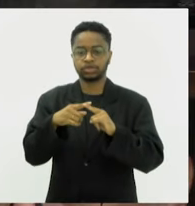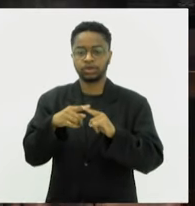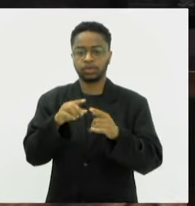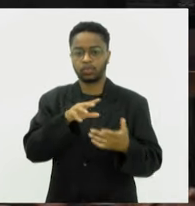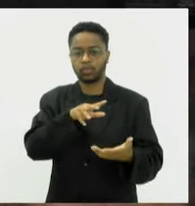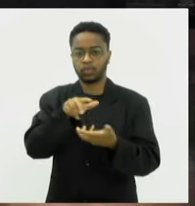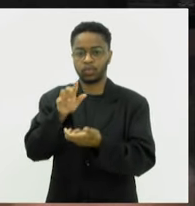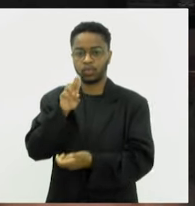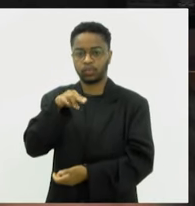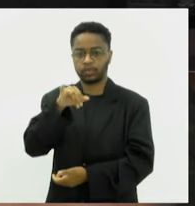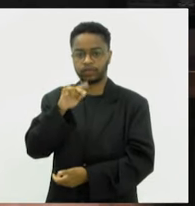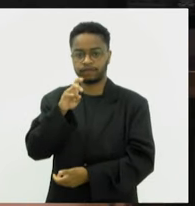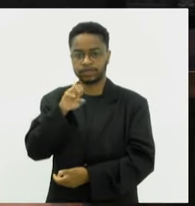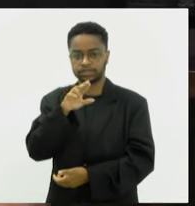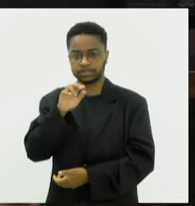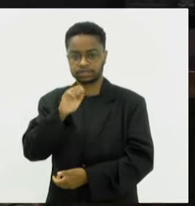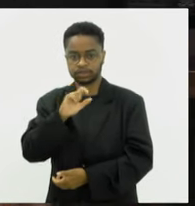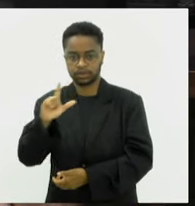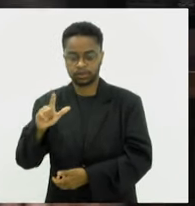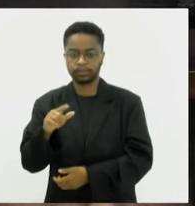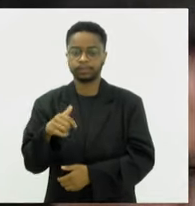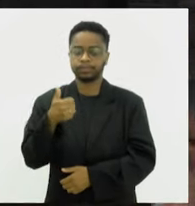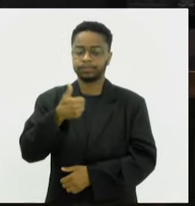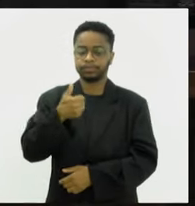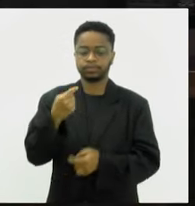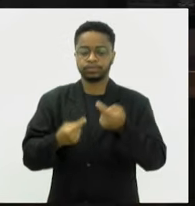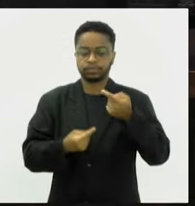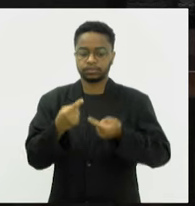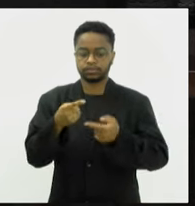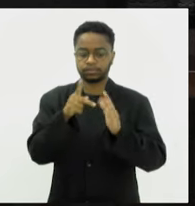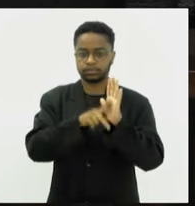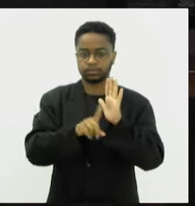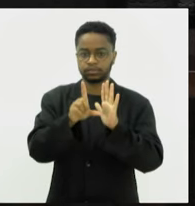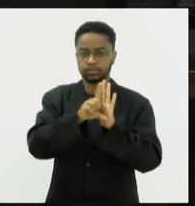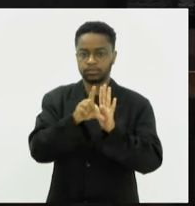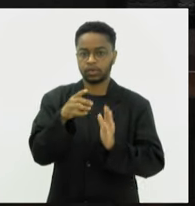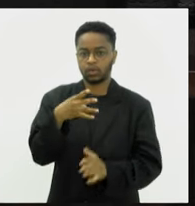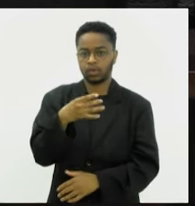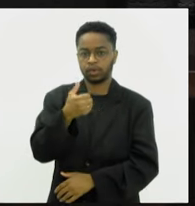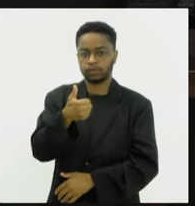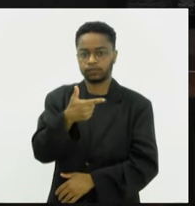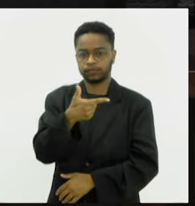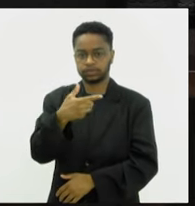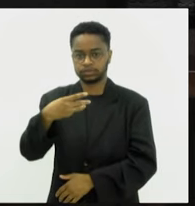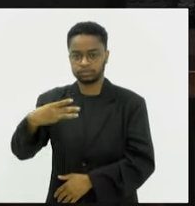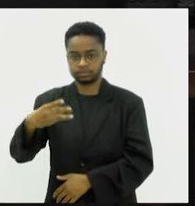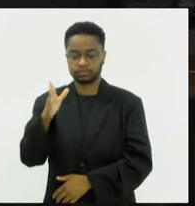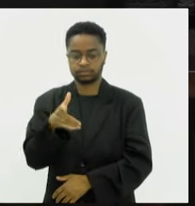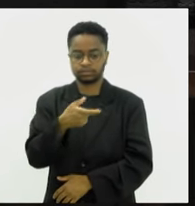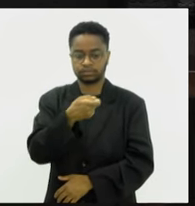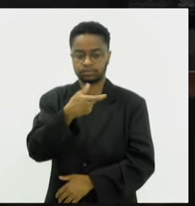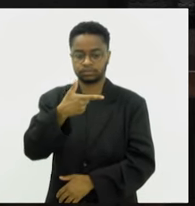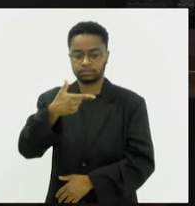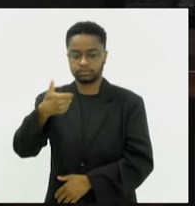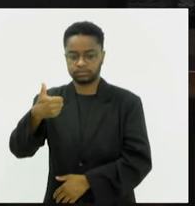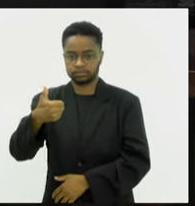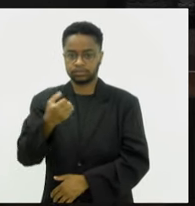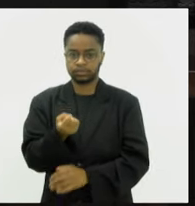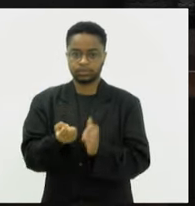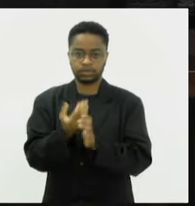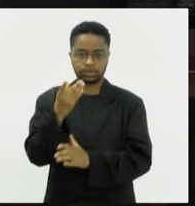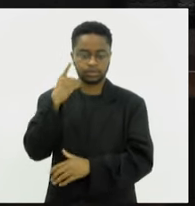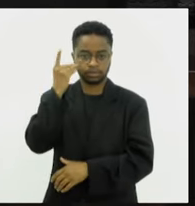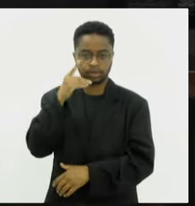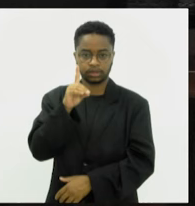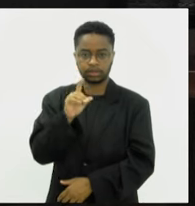Anuncio, em votação, em primeira discussão, projeto de lei número 4123 de 21, de autoria do deputado Daniel